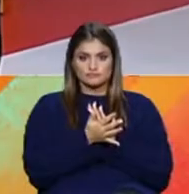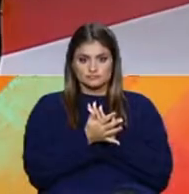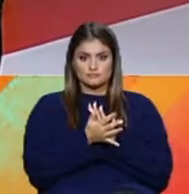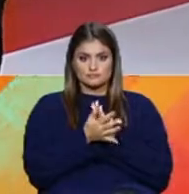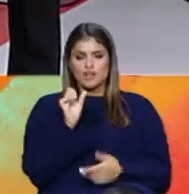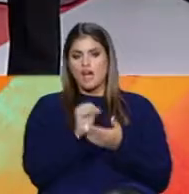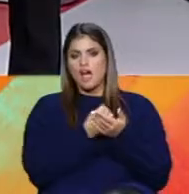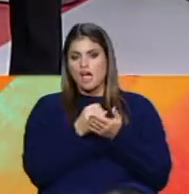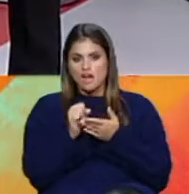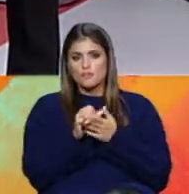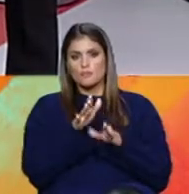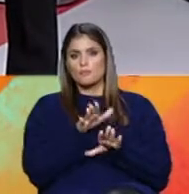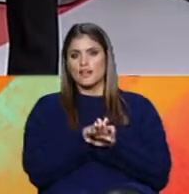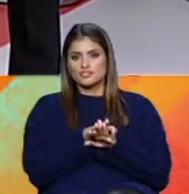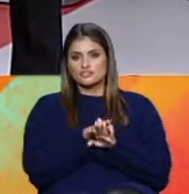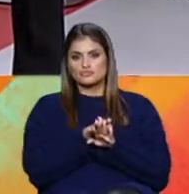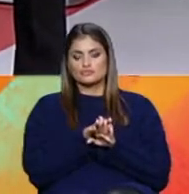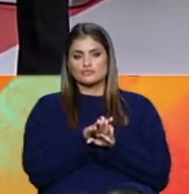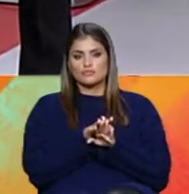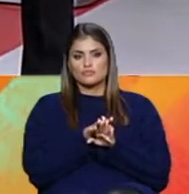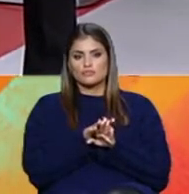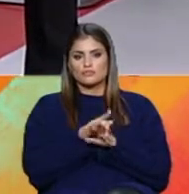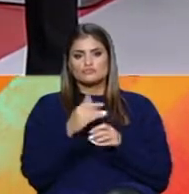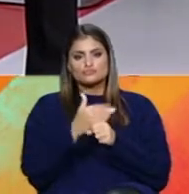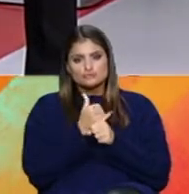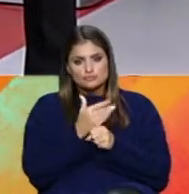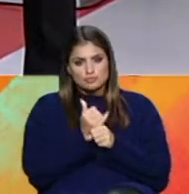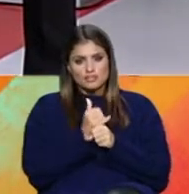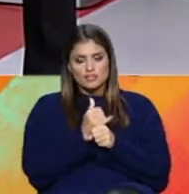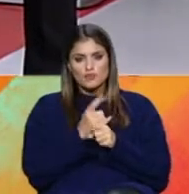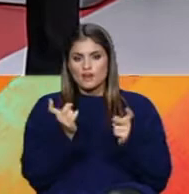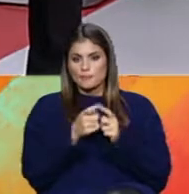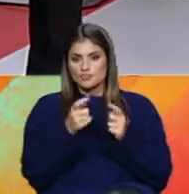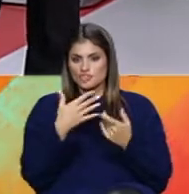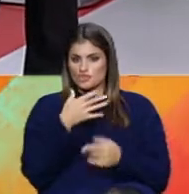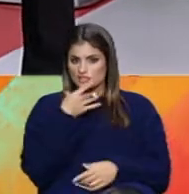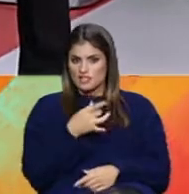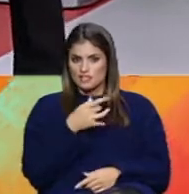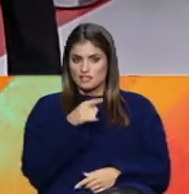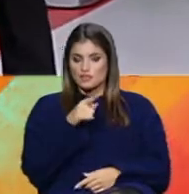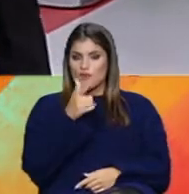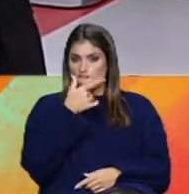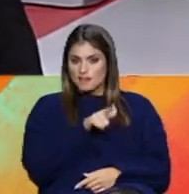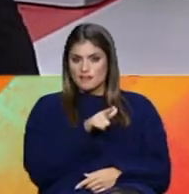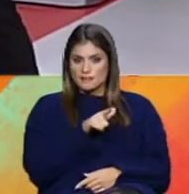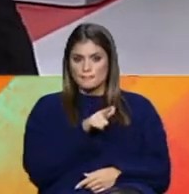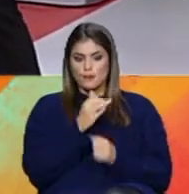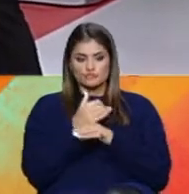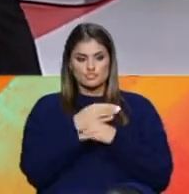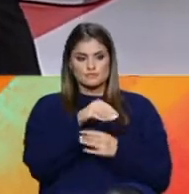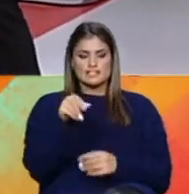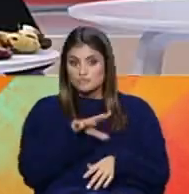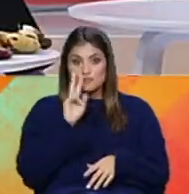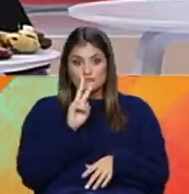obrigado pela oportunidade. Peixe, os trugidos, camarões, agora no Natal. É um salmão que é feito com café, entre outras